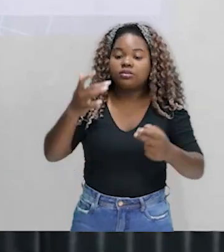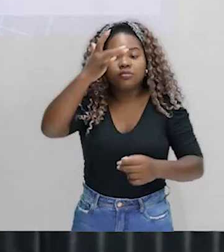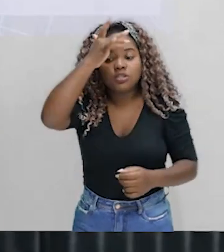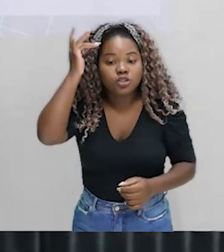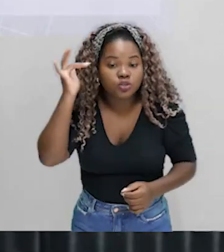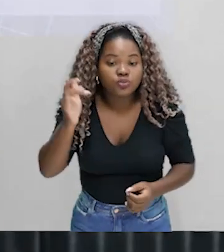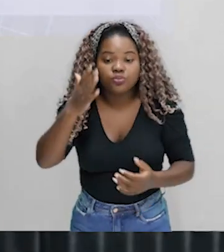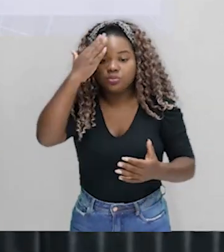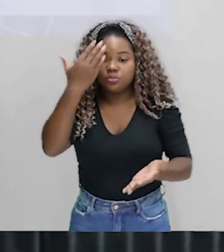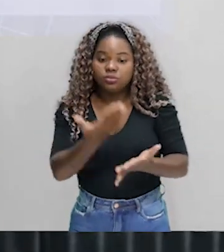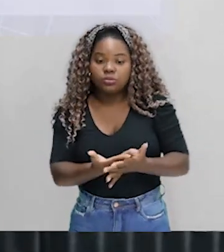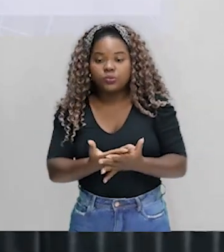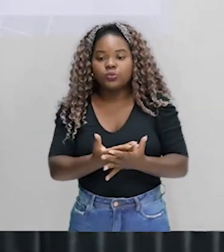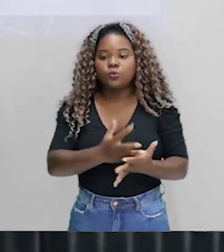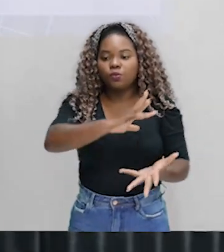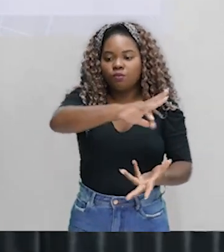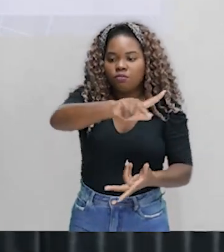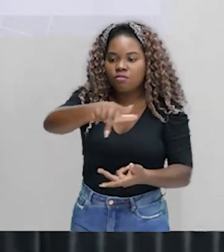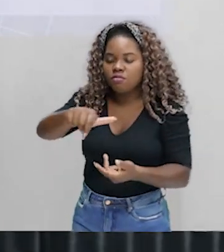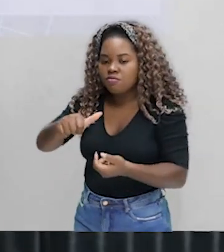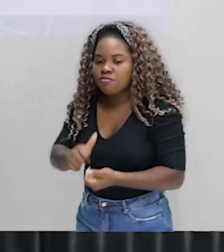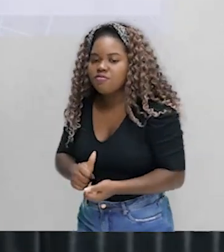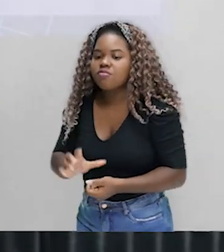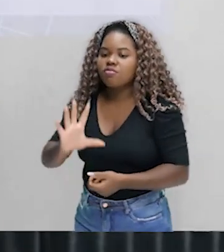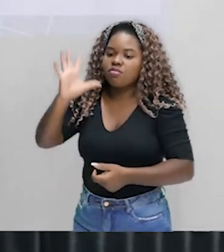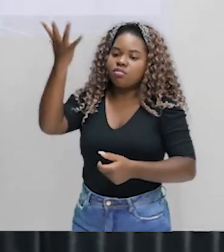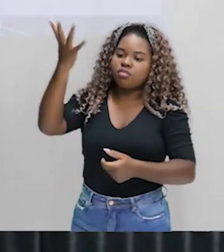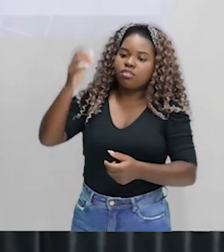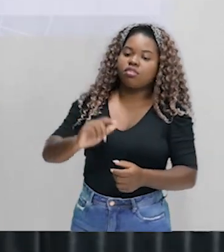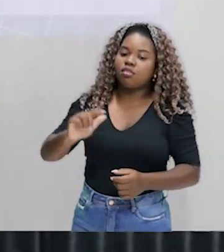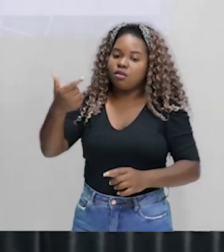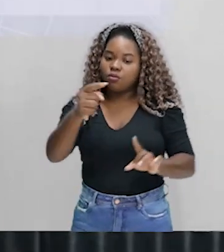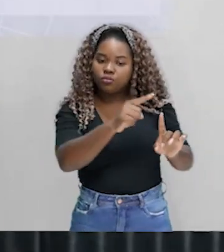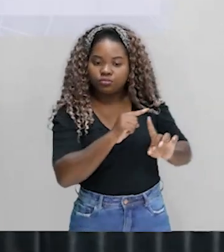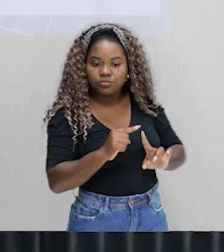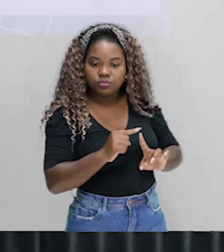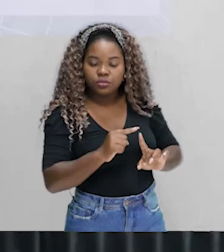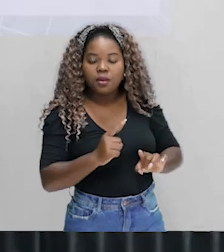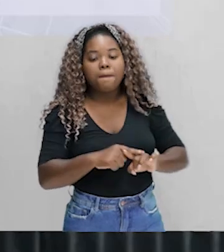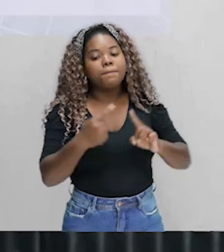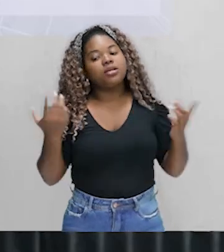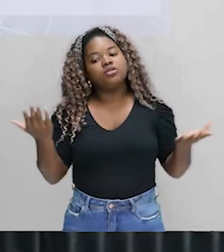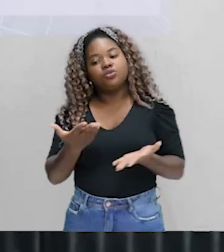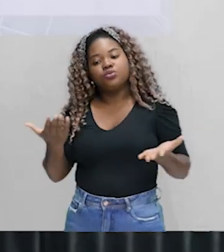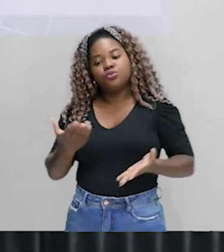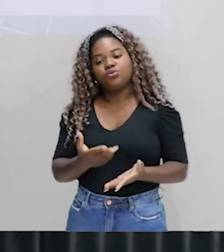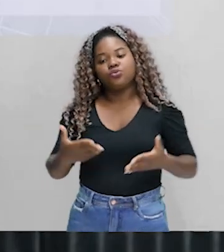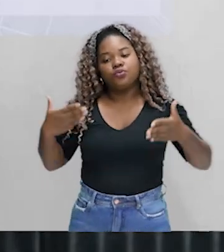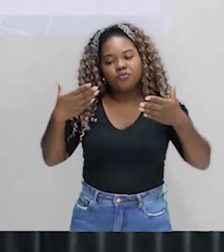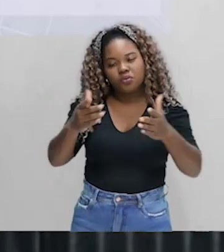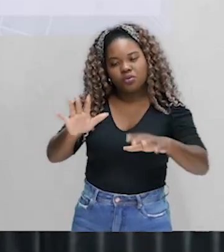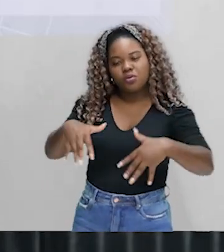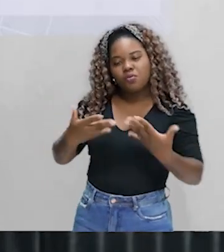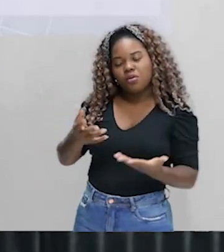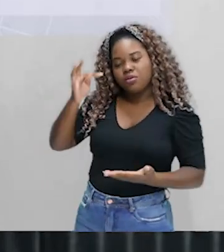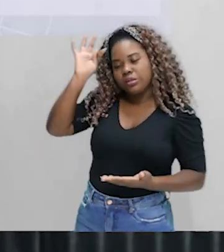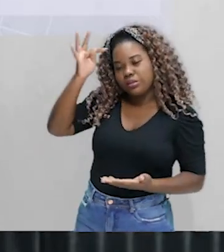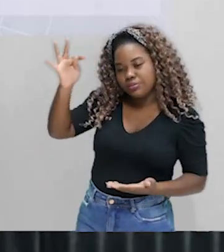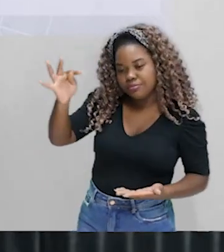de uma outra maneira. Mas a gente vai falar um pouco sobre a teoria da formação do universo, que é